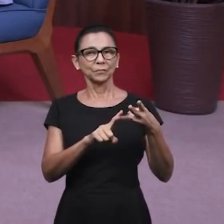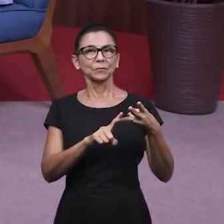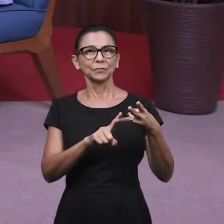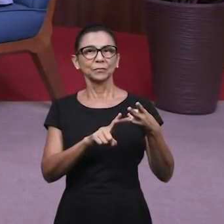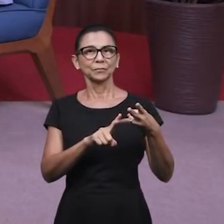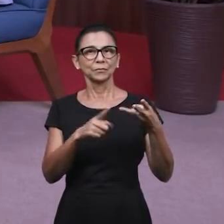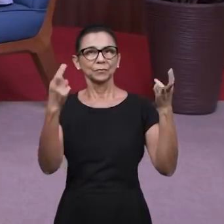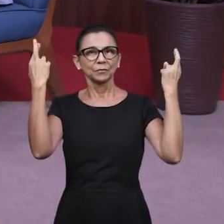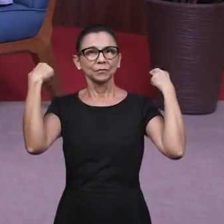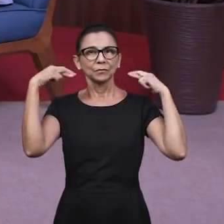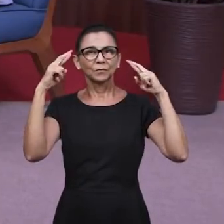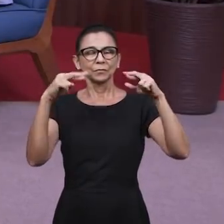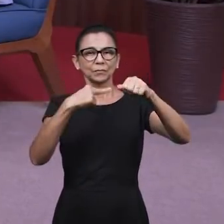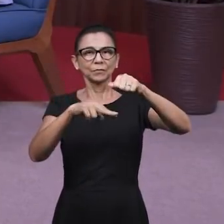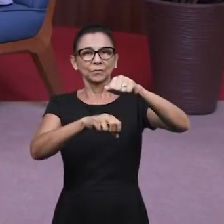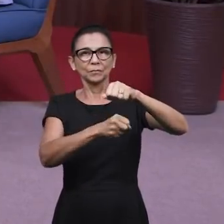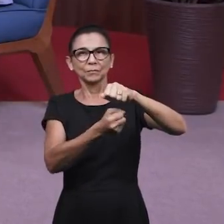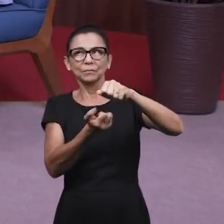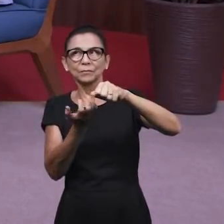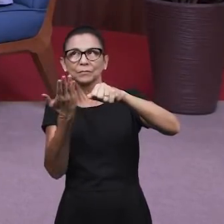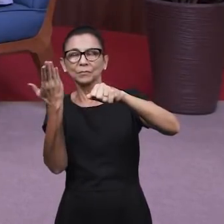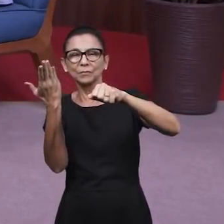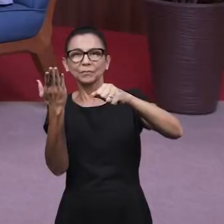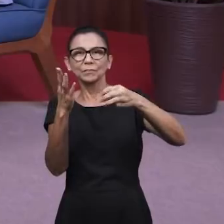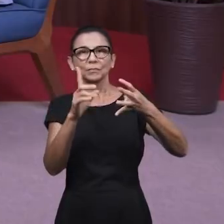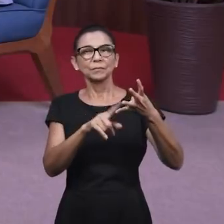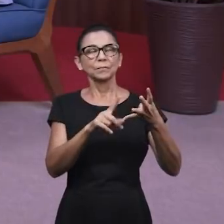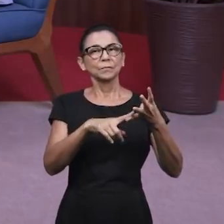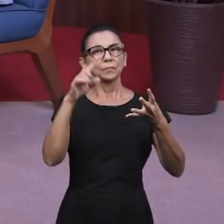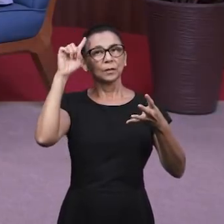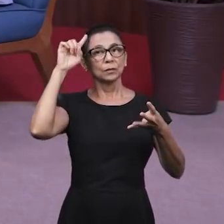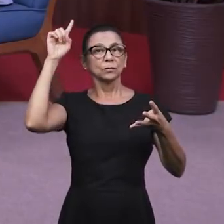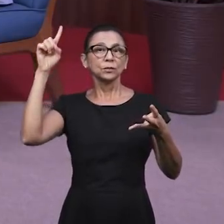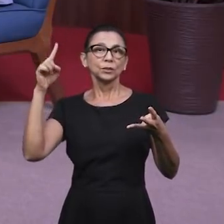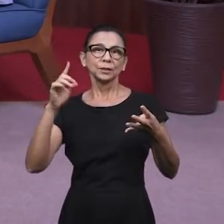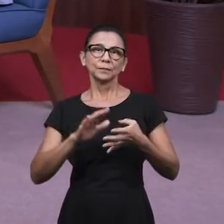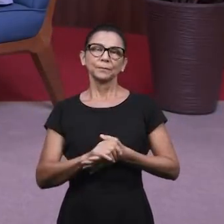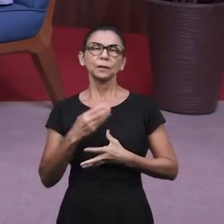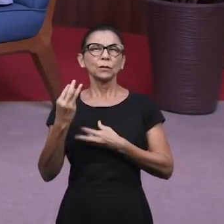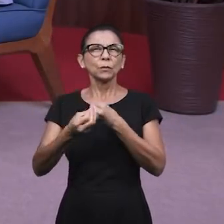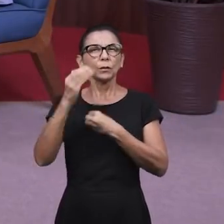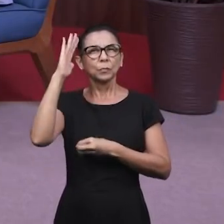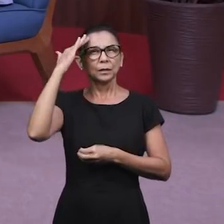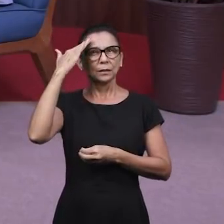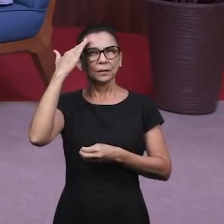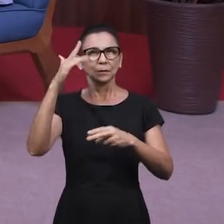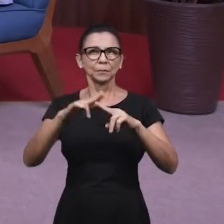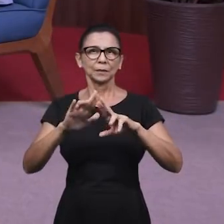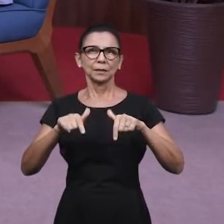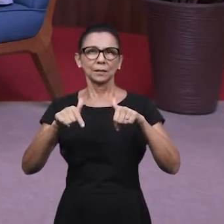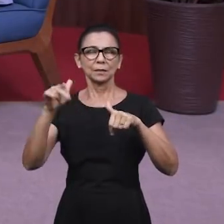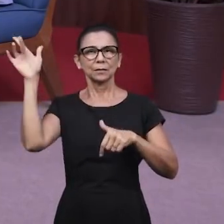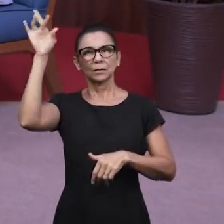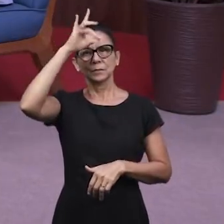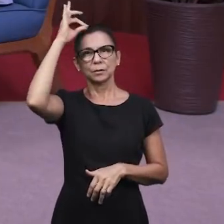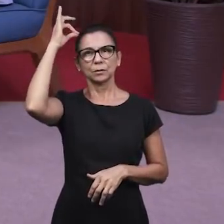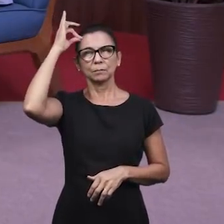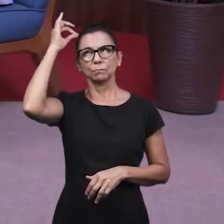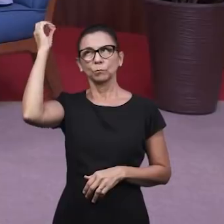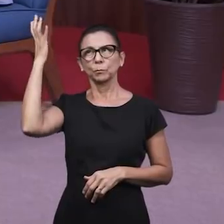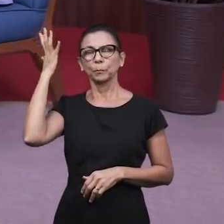mistérios que o homem só alcança através da revelação do Espírito Santo. Glória a Jesus, louvado seja o nome do Senhor.